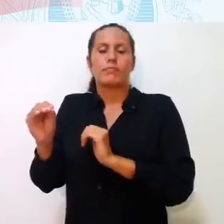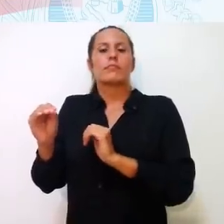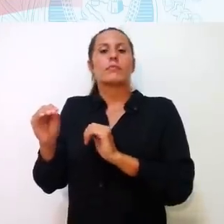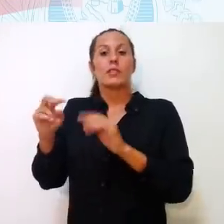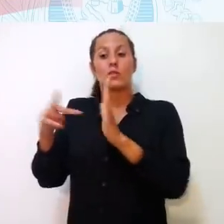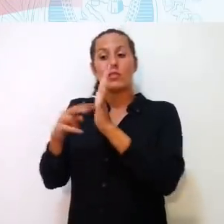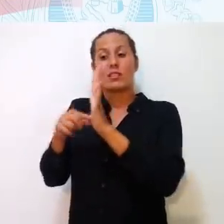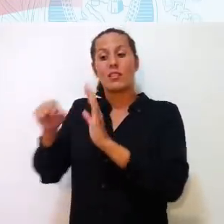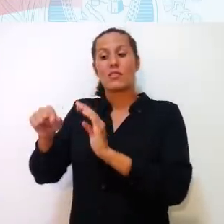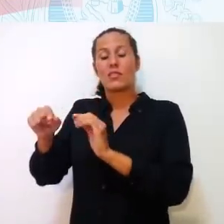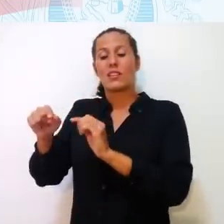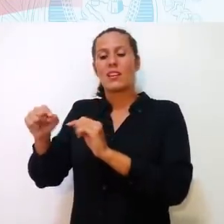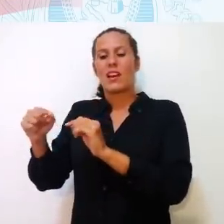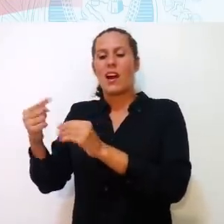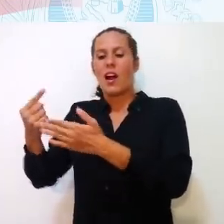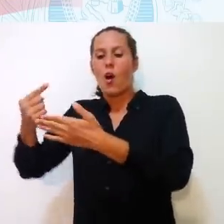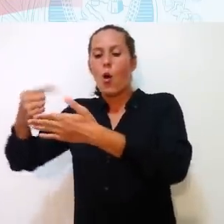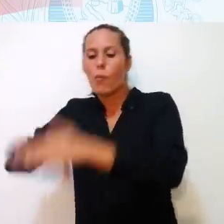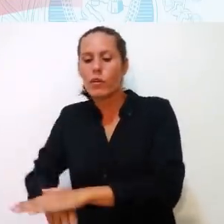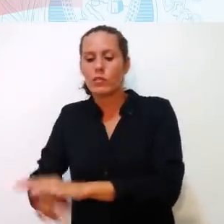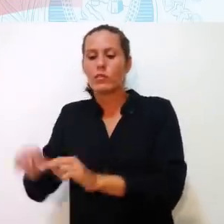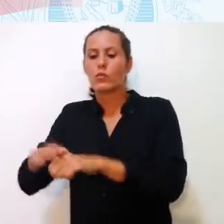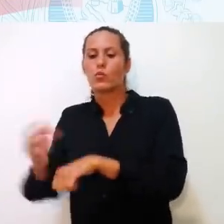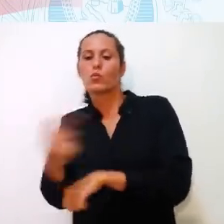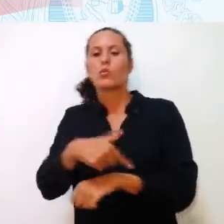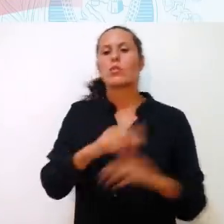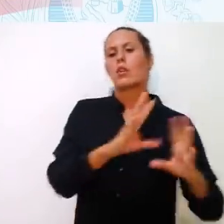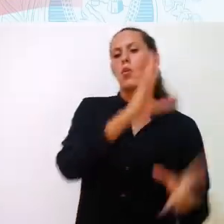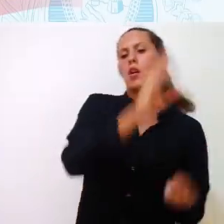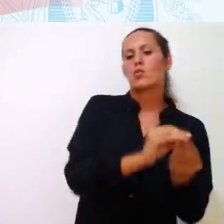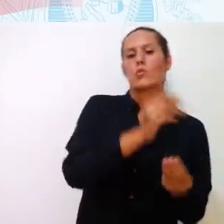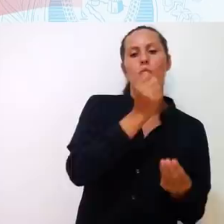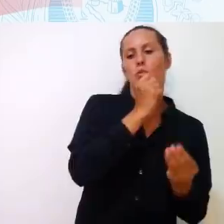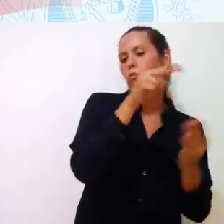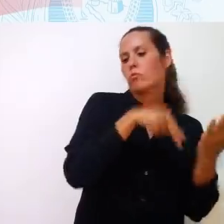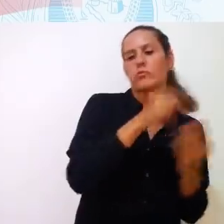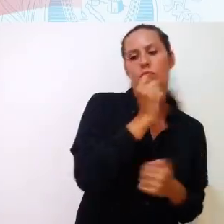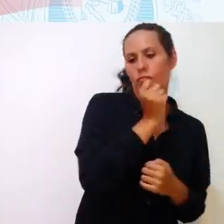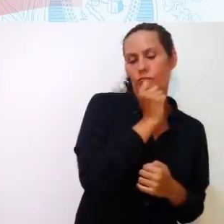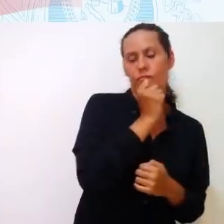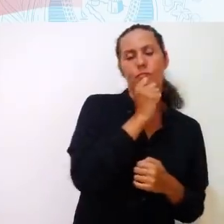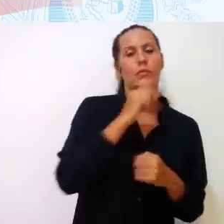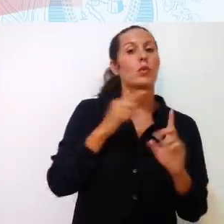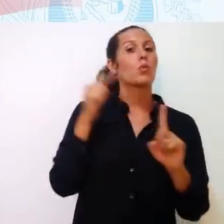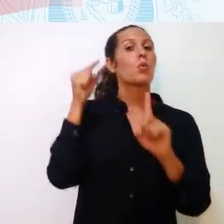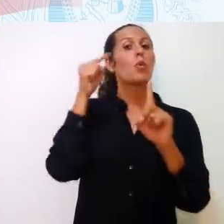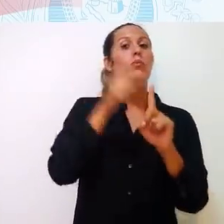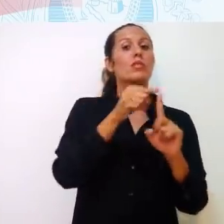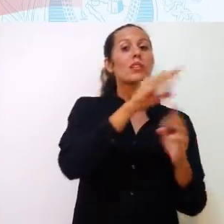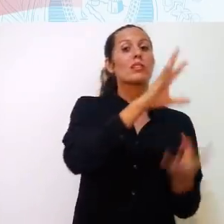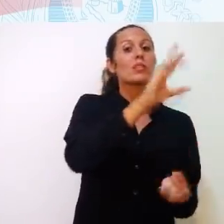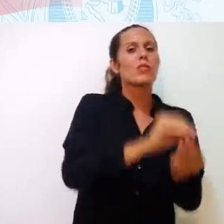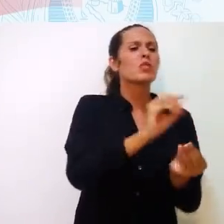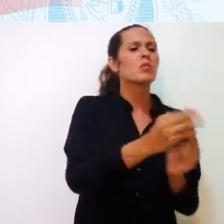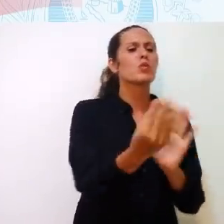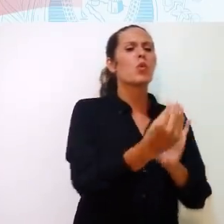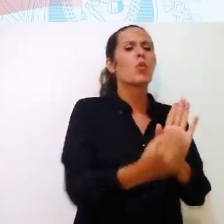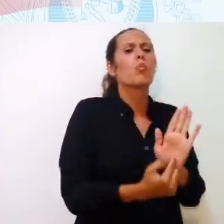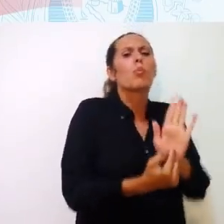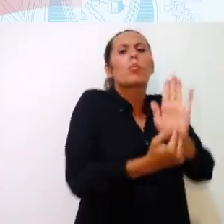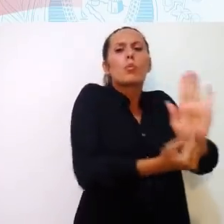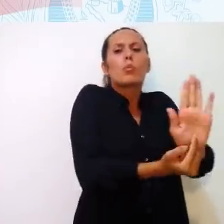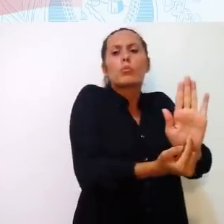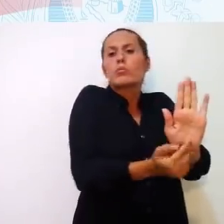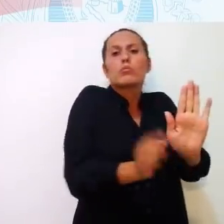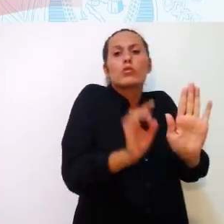sobre a obra de João Cabral de Melo Neto vão além do mero resumo para aquela pessoa que não leu. O objetivo do